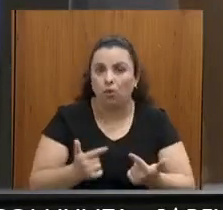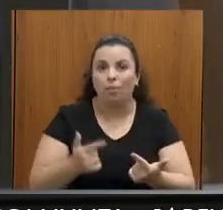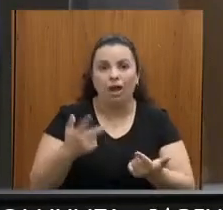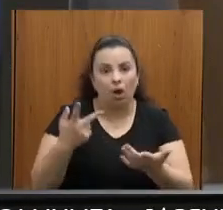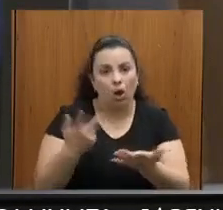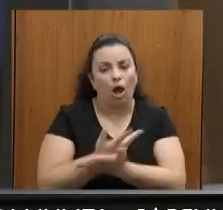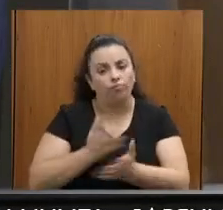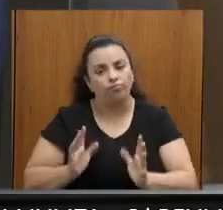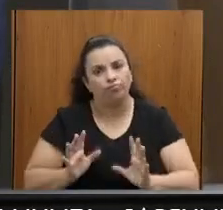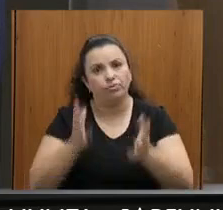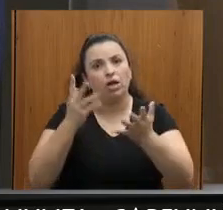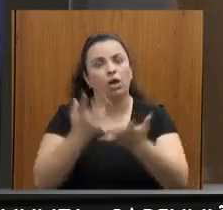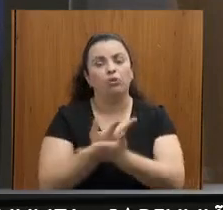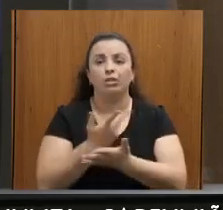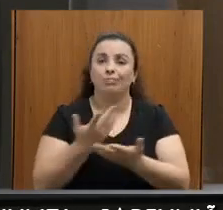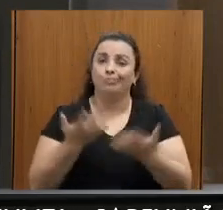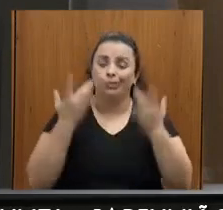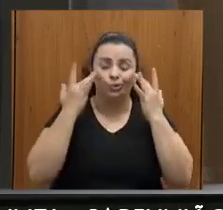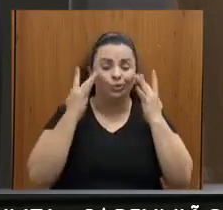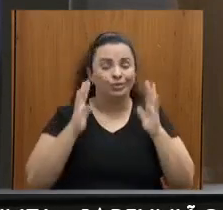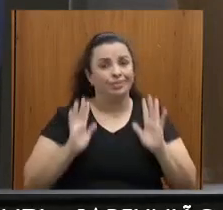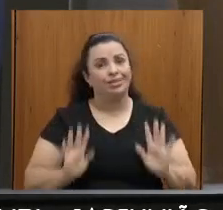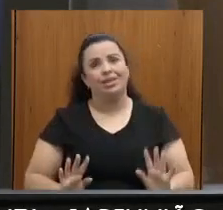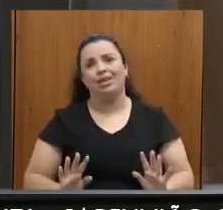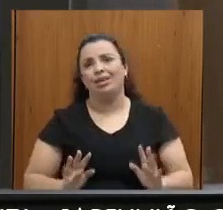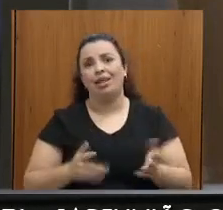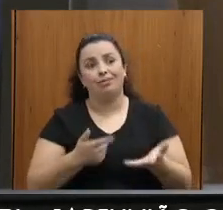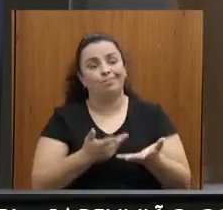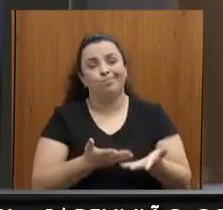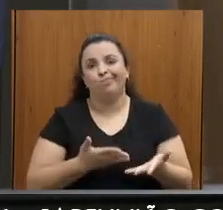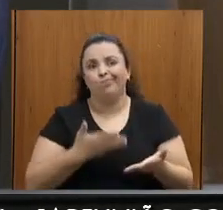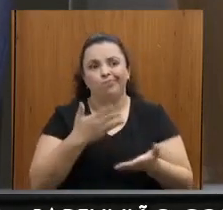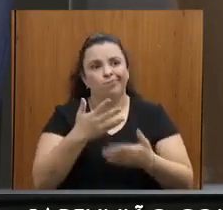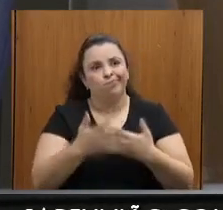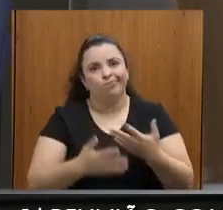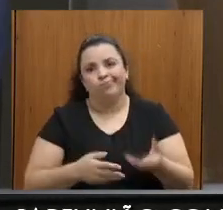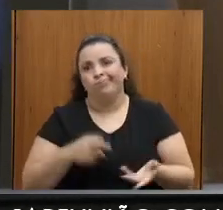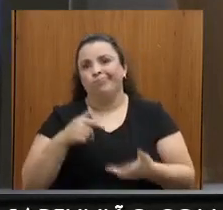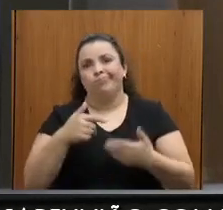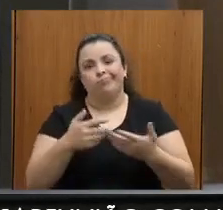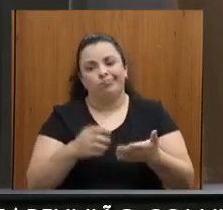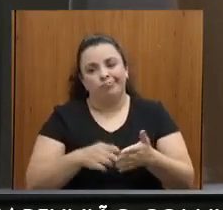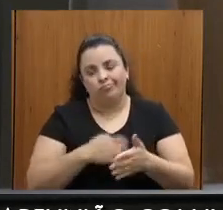é muito grande e acaba que as nossas entidades